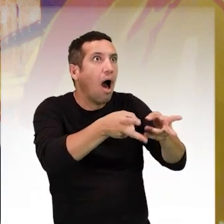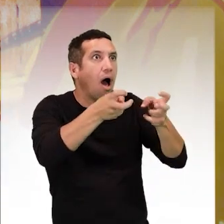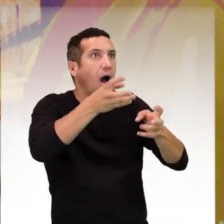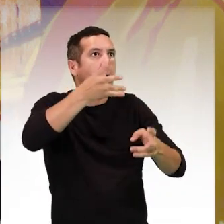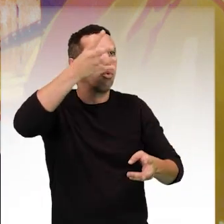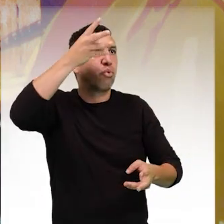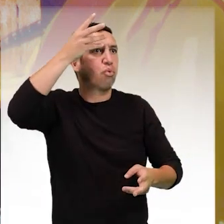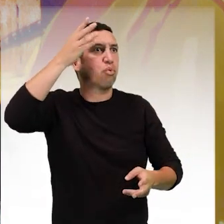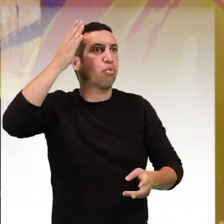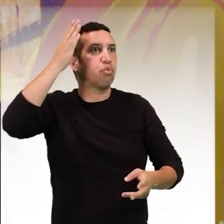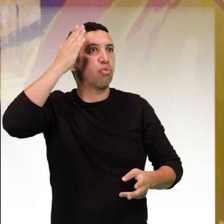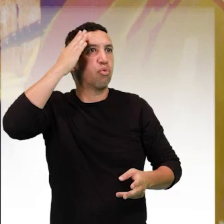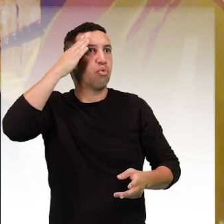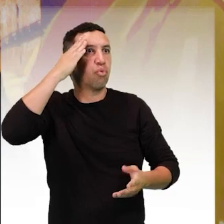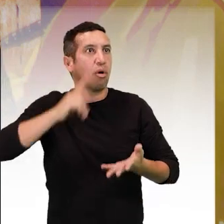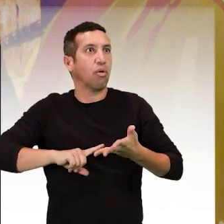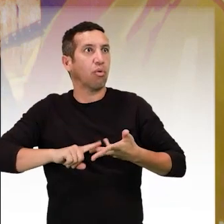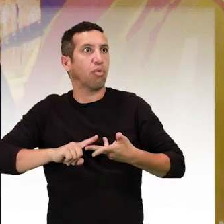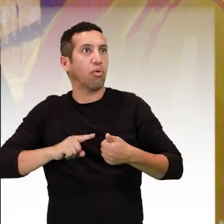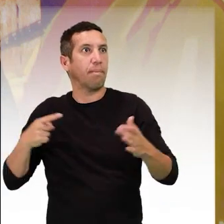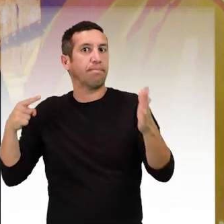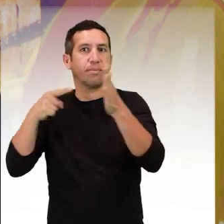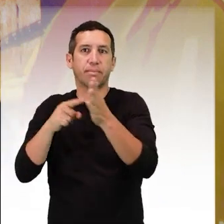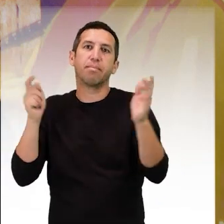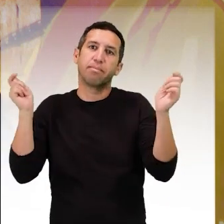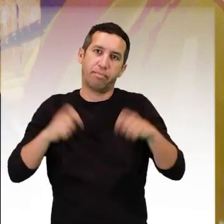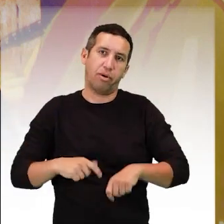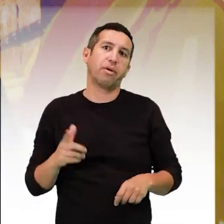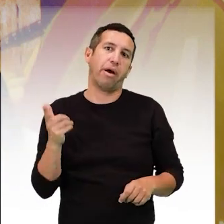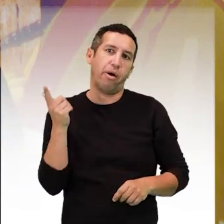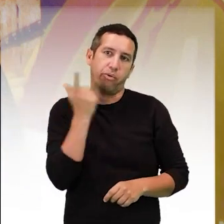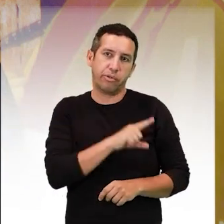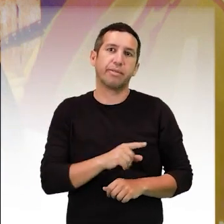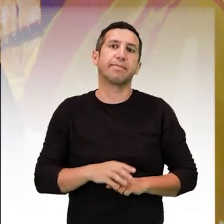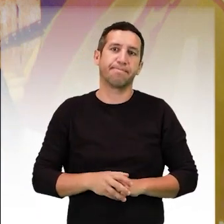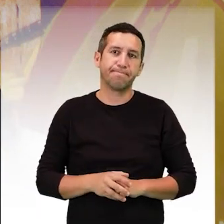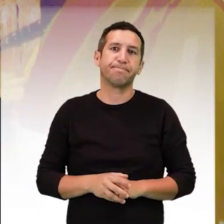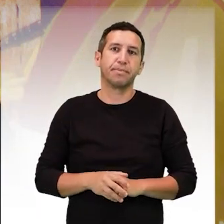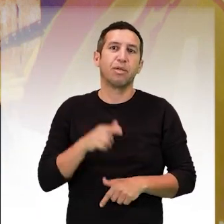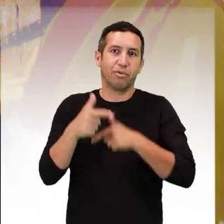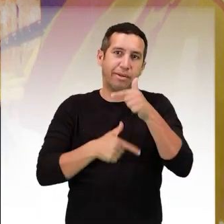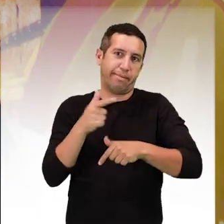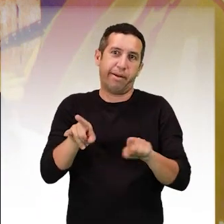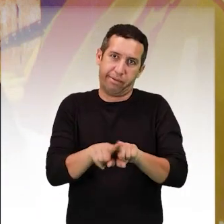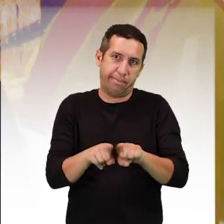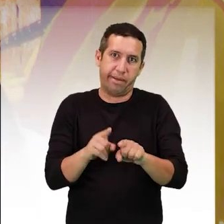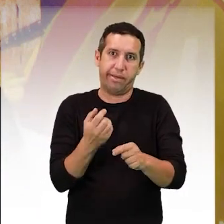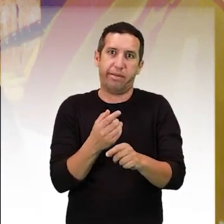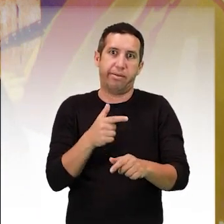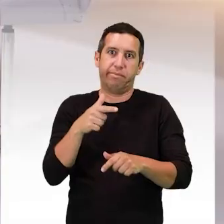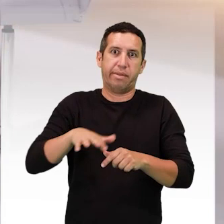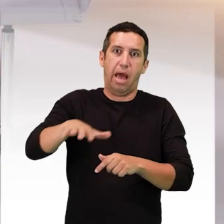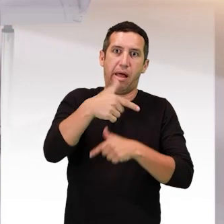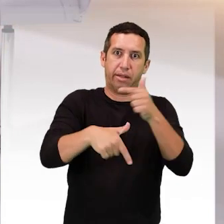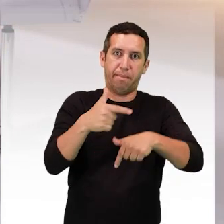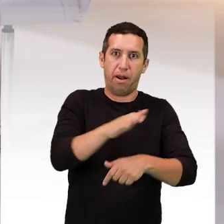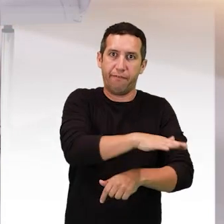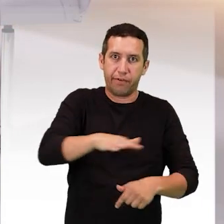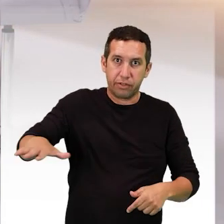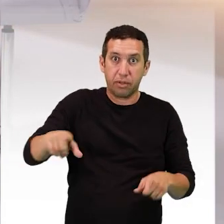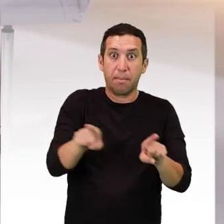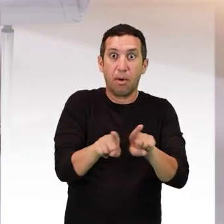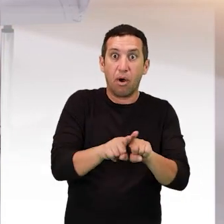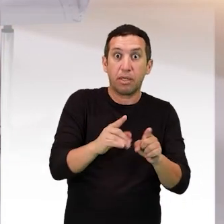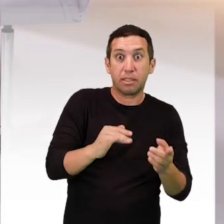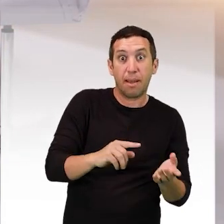exemplo, que têm contato direto com a população e que podem identificar sinais de possível aliciamento para tráfico de pessoas,